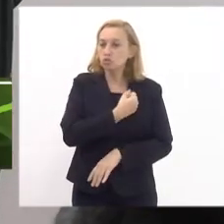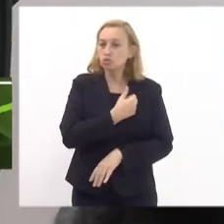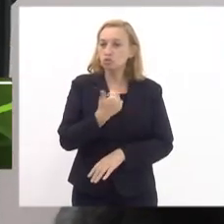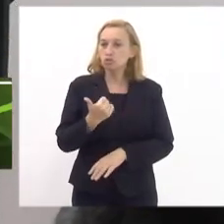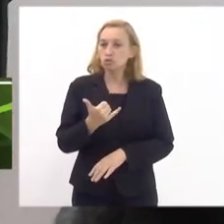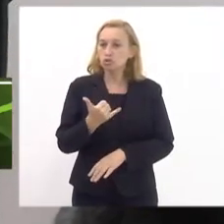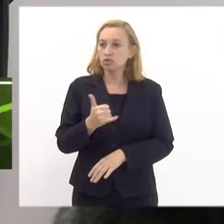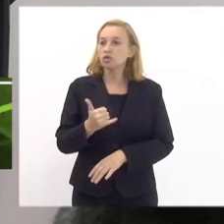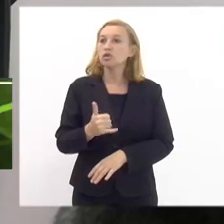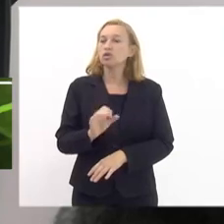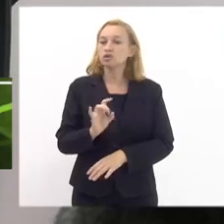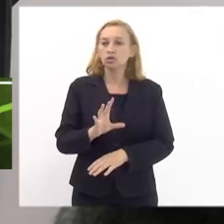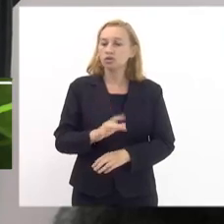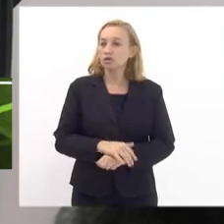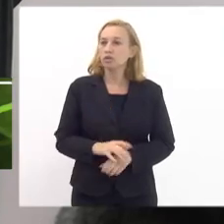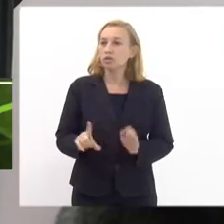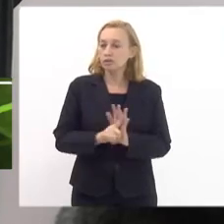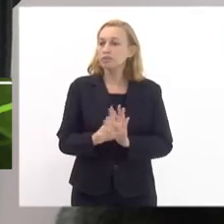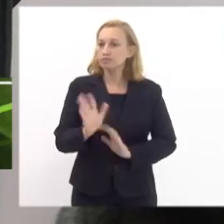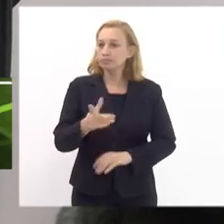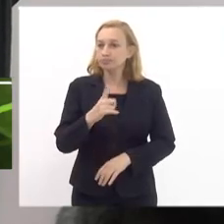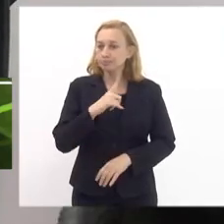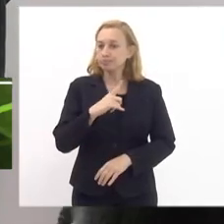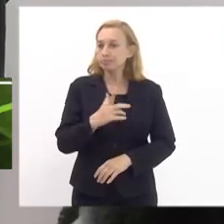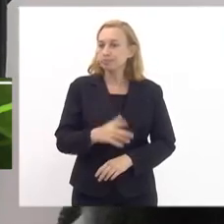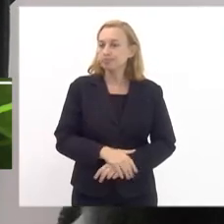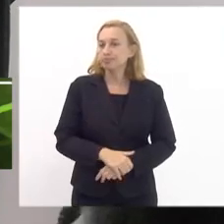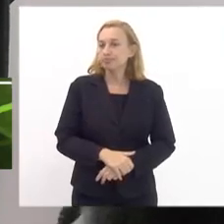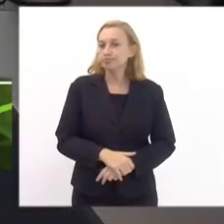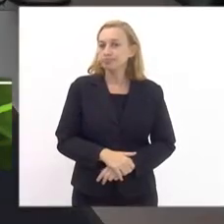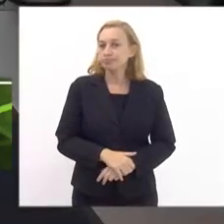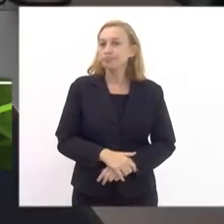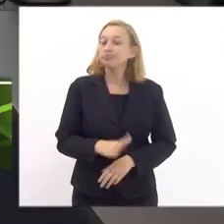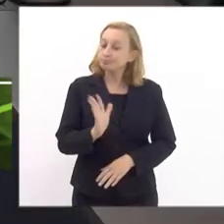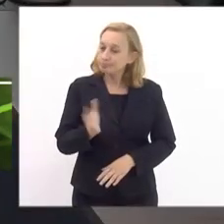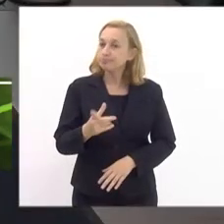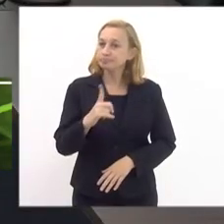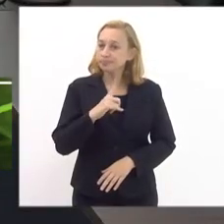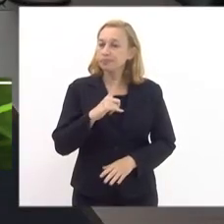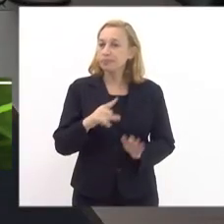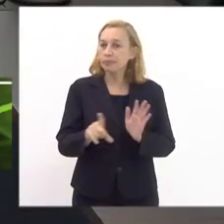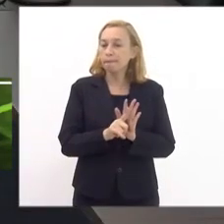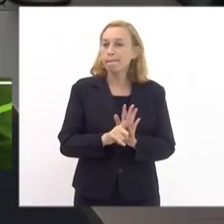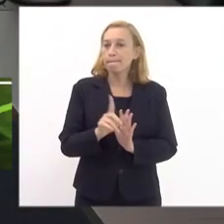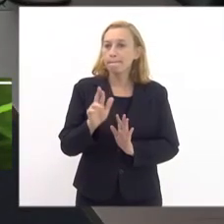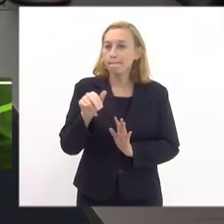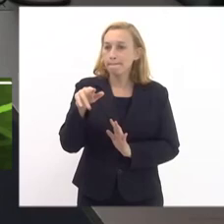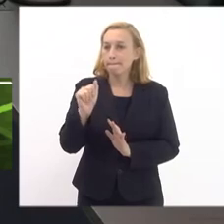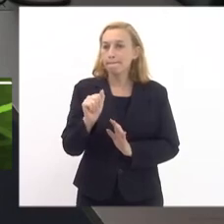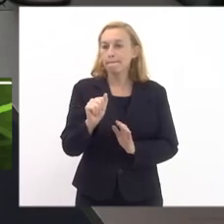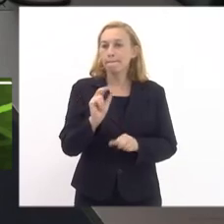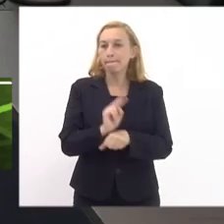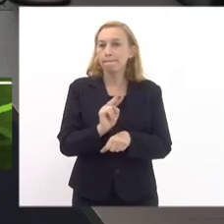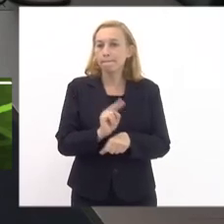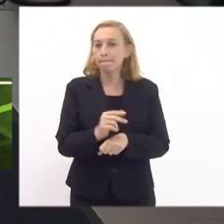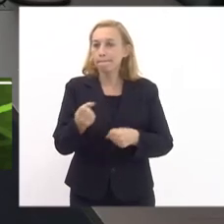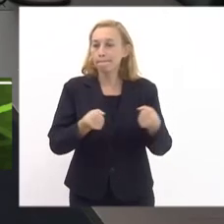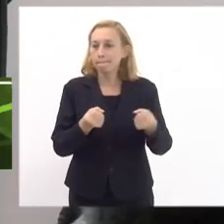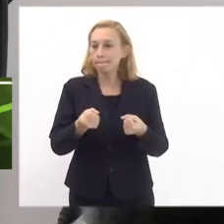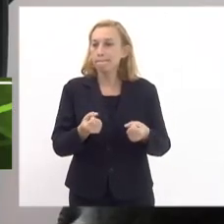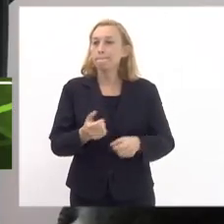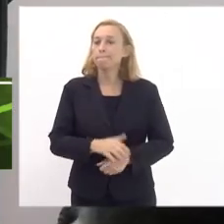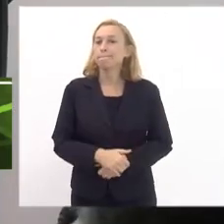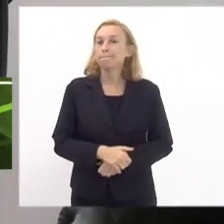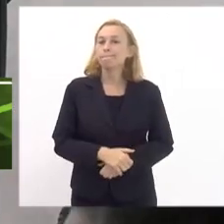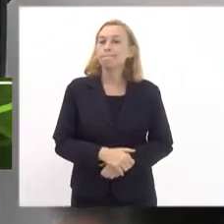já existe, já está em vigor. Só alterar a lei, porque já tem uma lei que dispõe sobre vaga monitorada de estacionamento de veículos automotores.